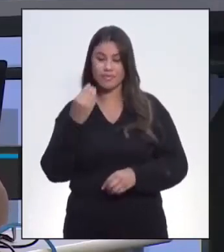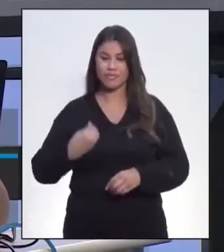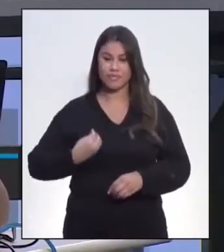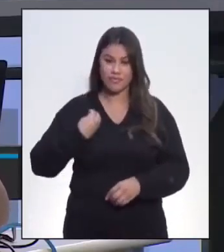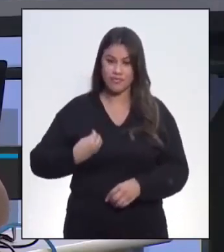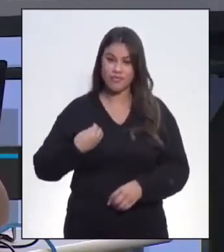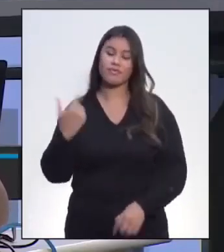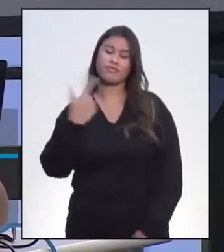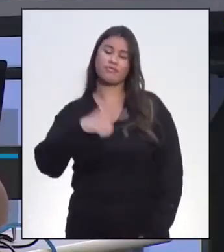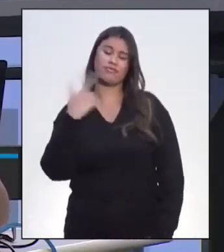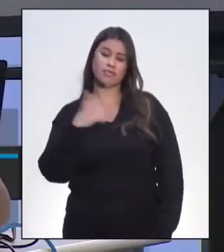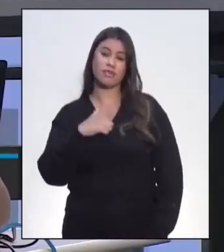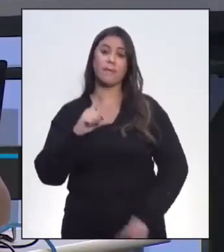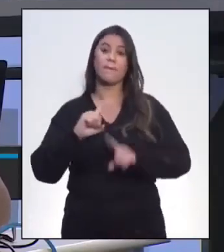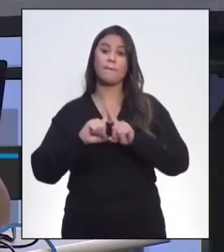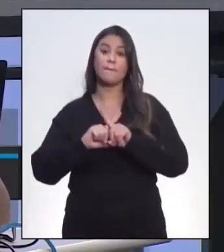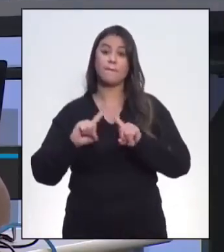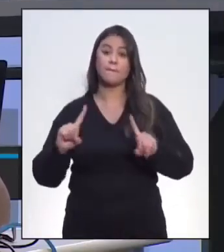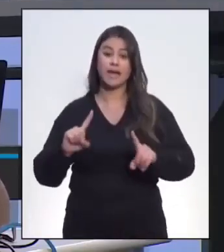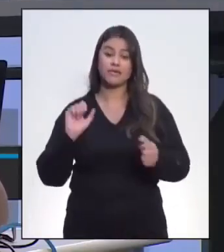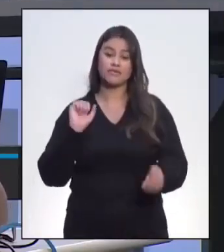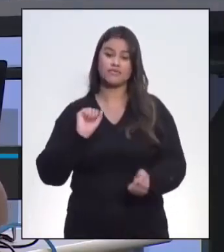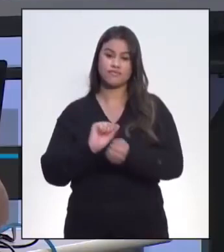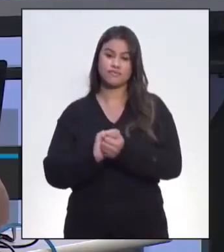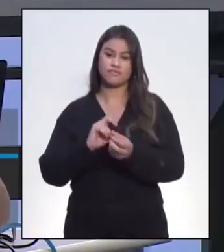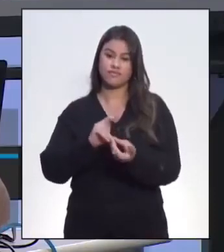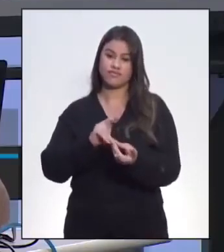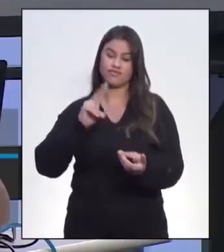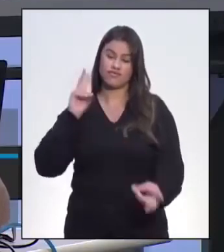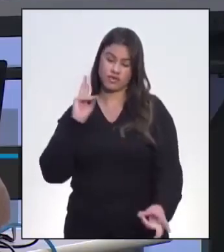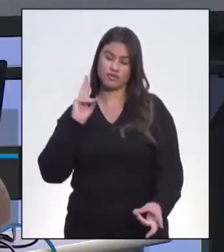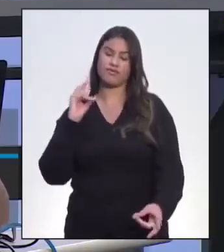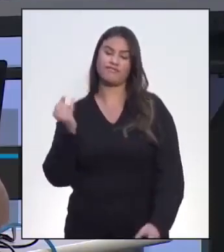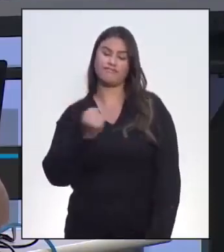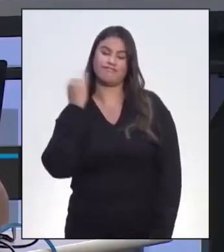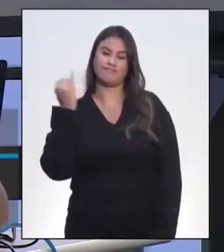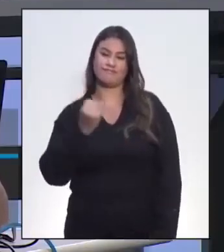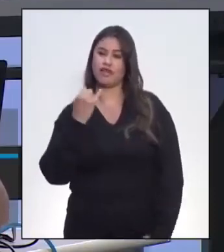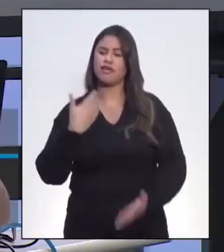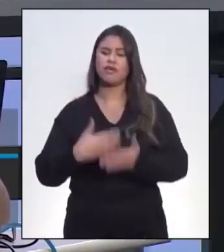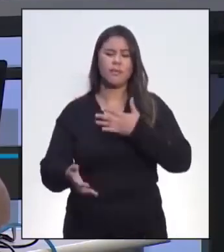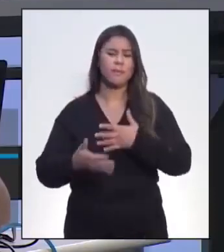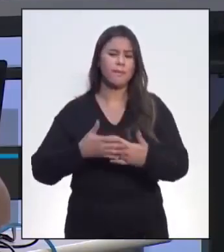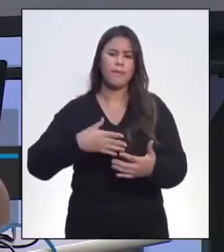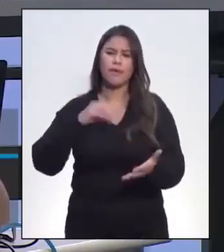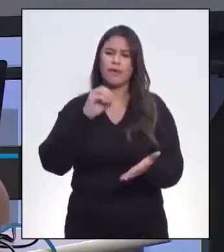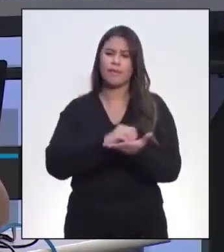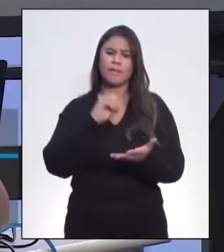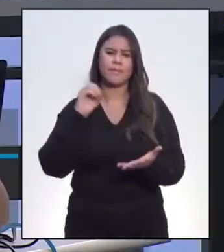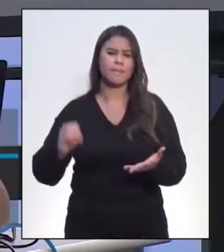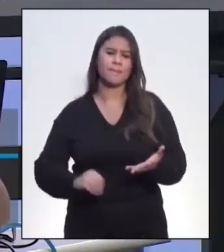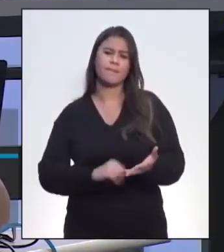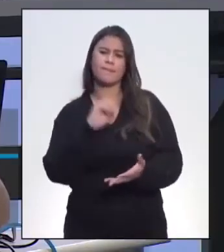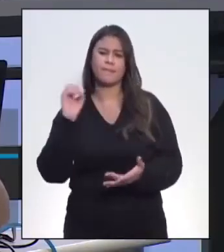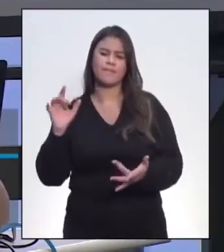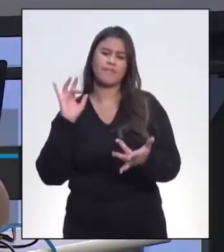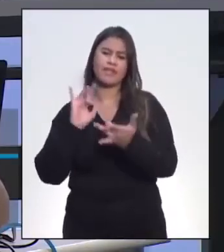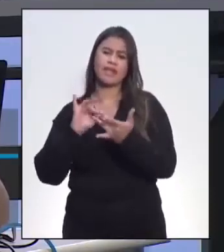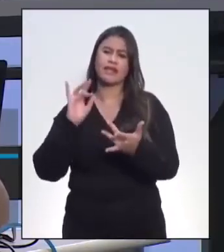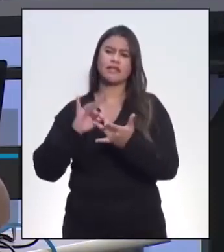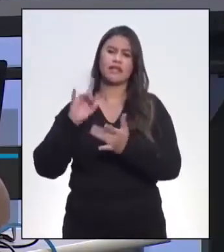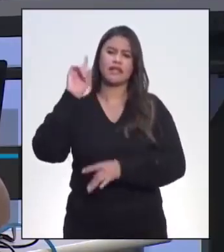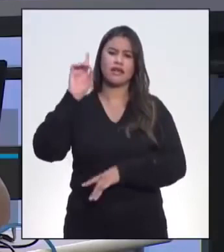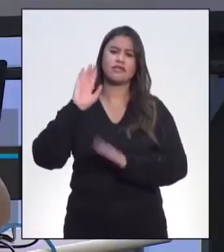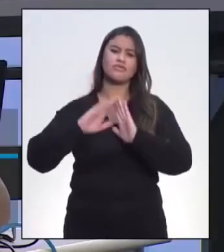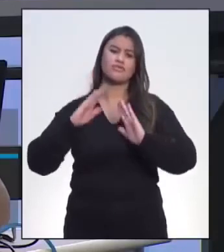virtual de cada um de vocês. É extremamente importante, seja ela aqui no Centro de Mídia, seja ela através de contato com a sua escola,